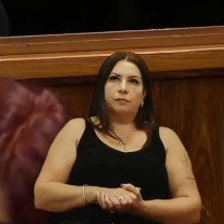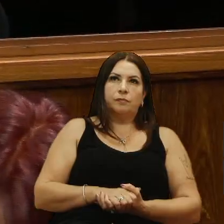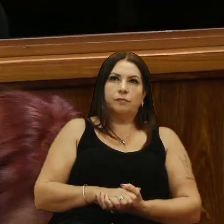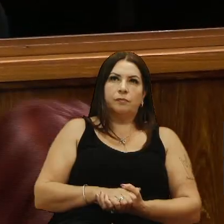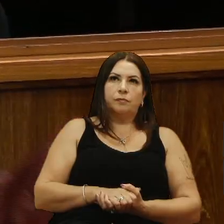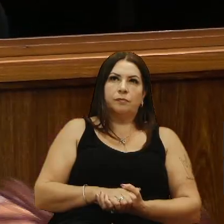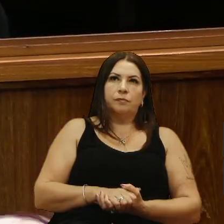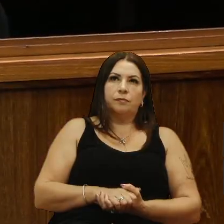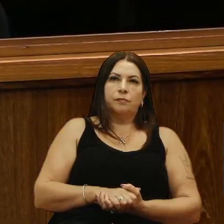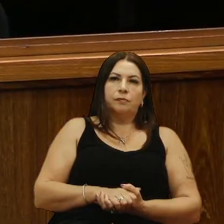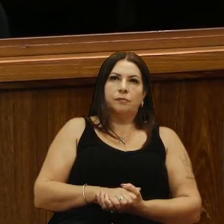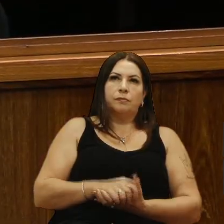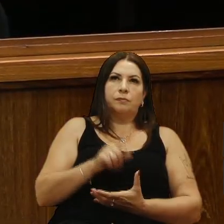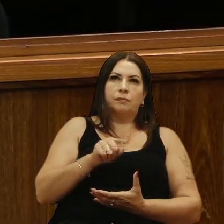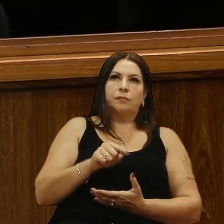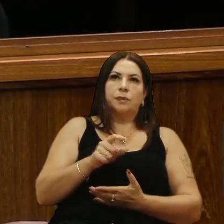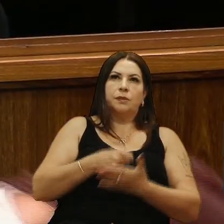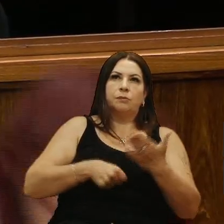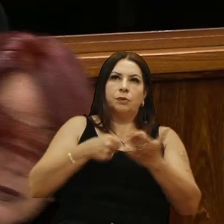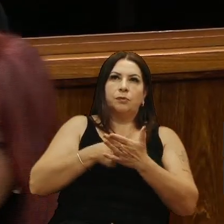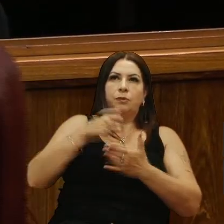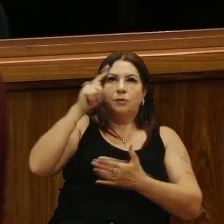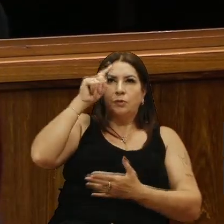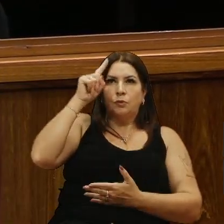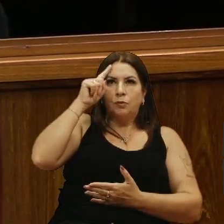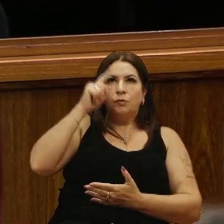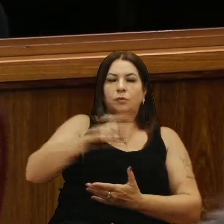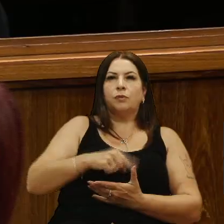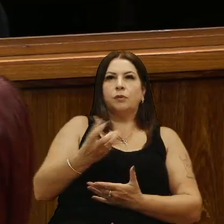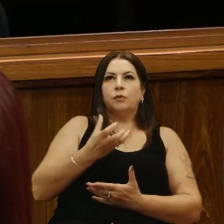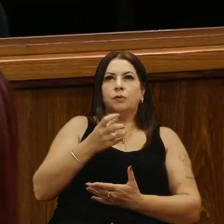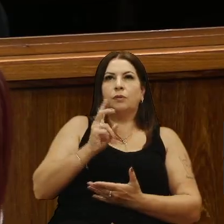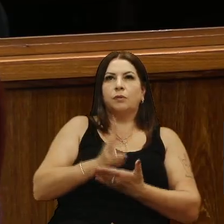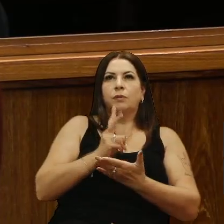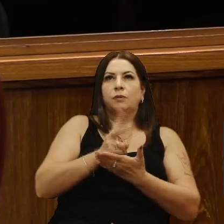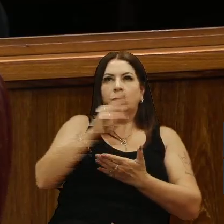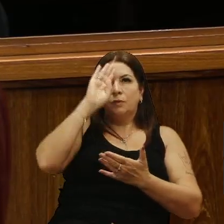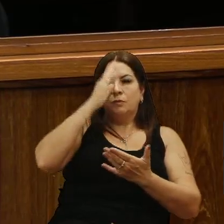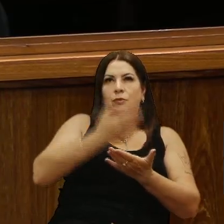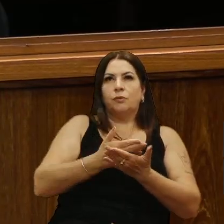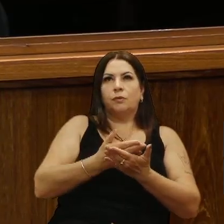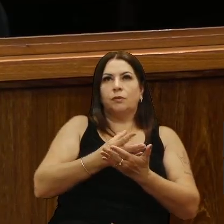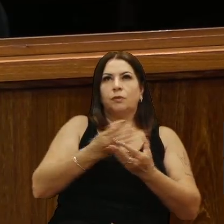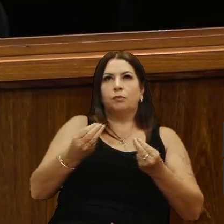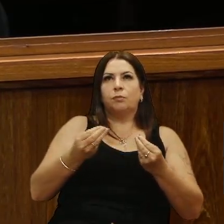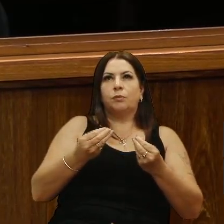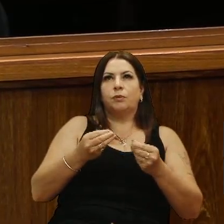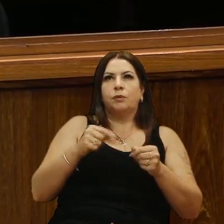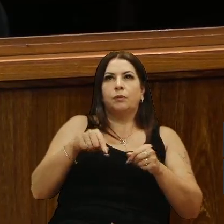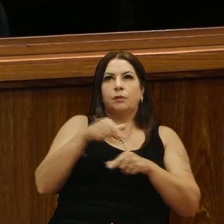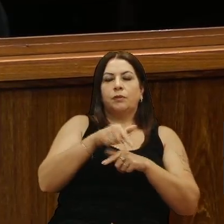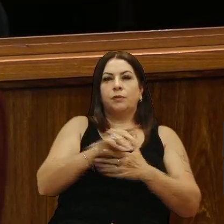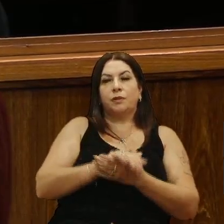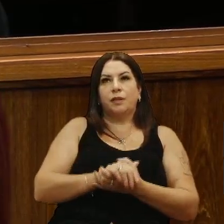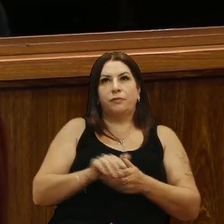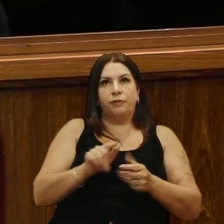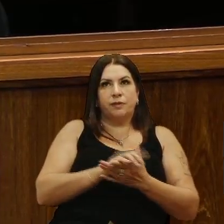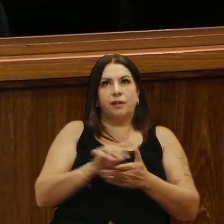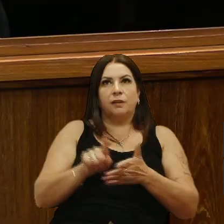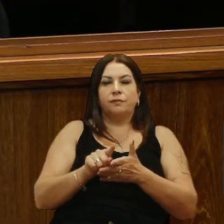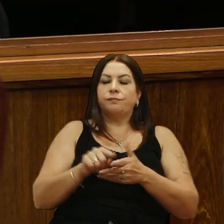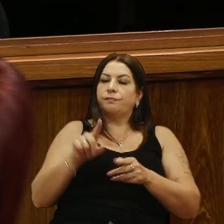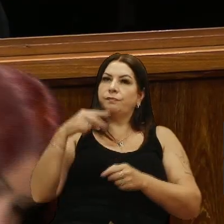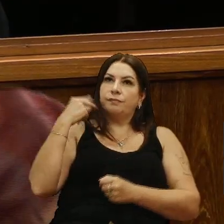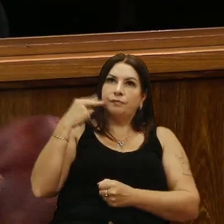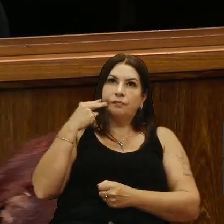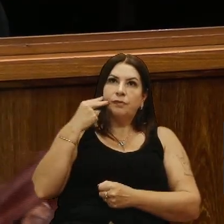reforçando que, mesmo que seja uma luta diária, eu quero sempre acreditar que eu tenho muita condição de estar aqui. E que eu sou uma